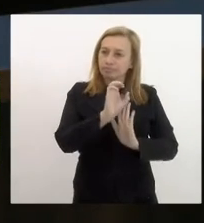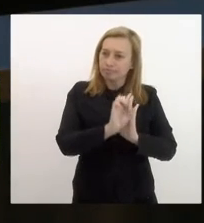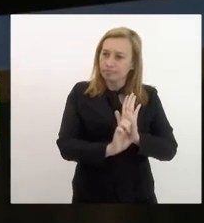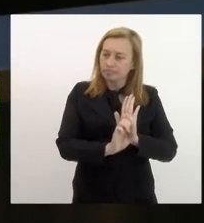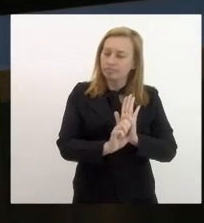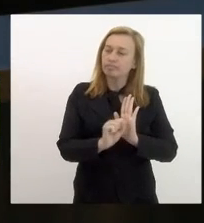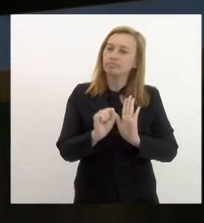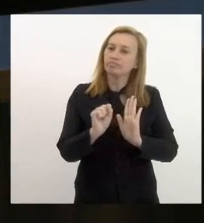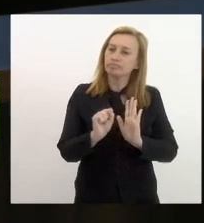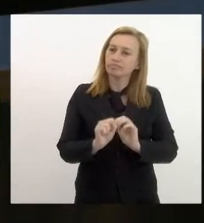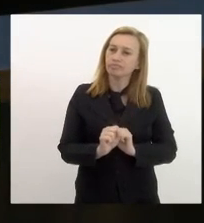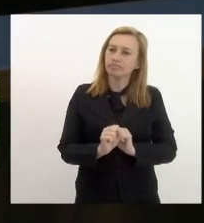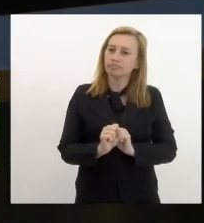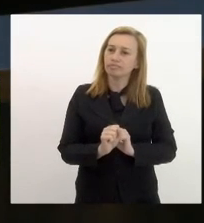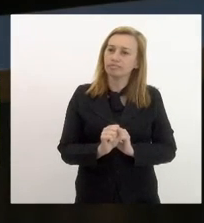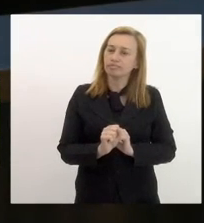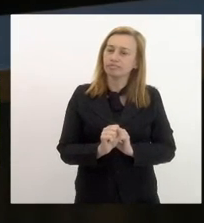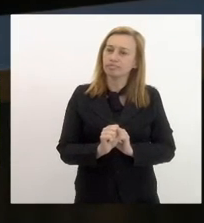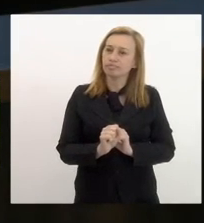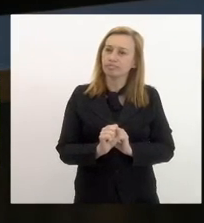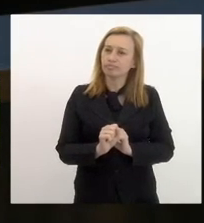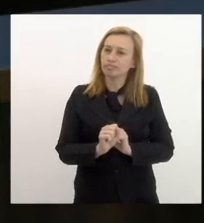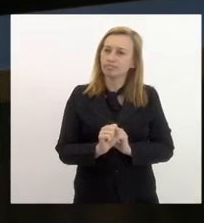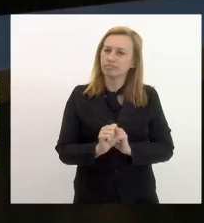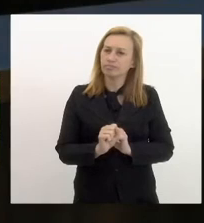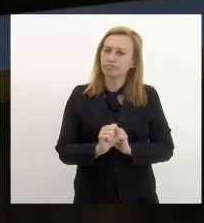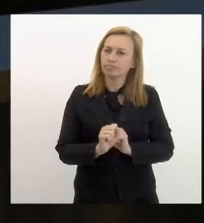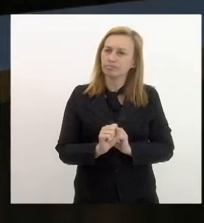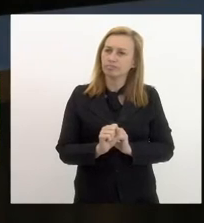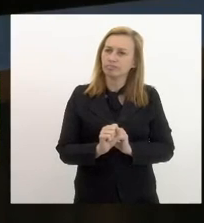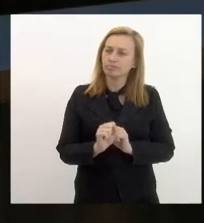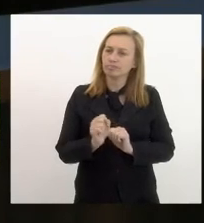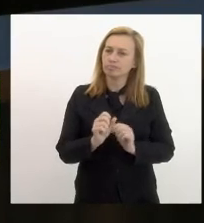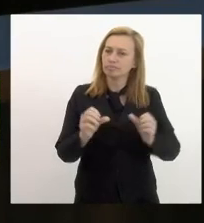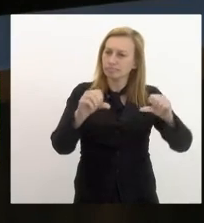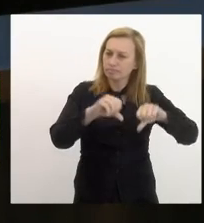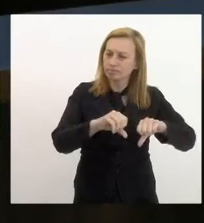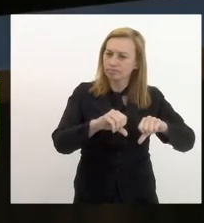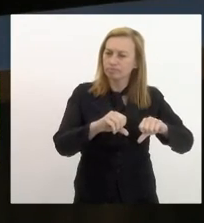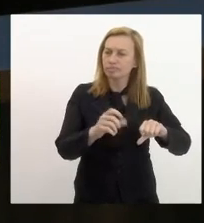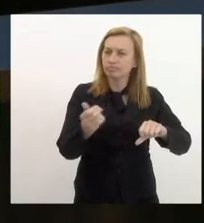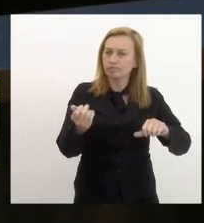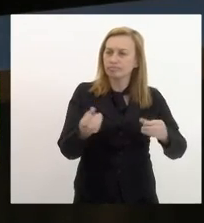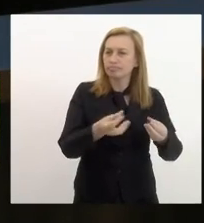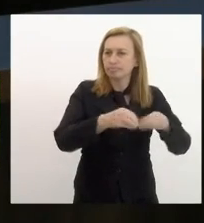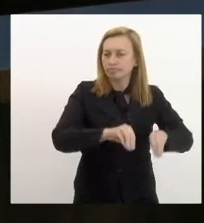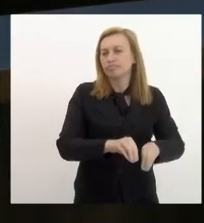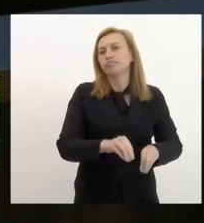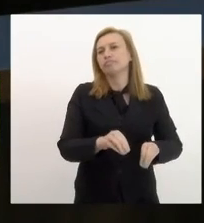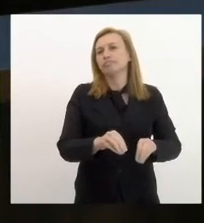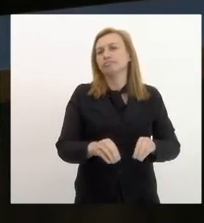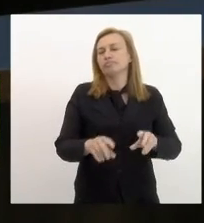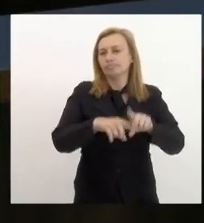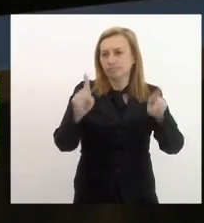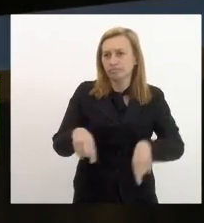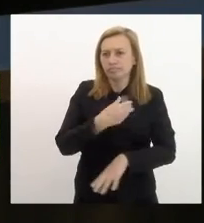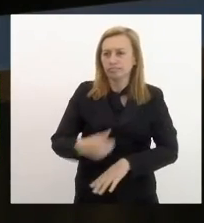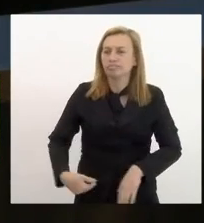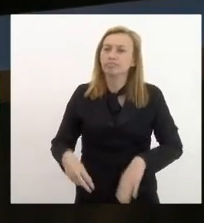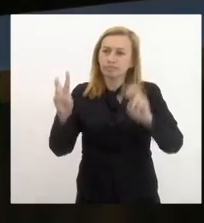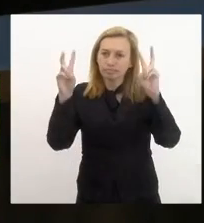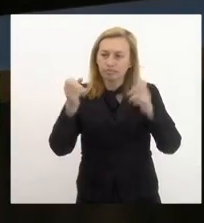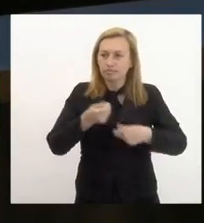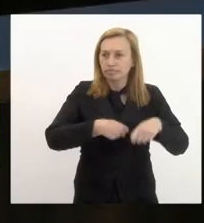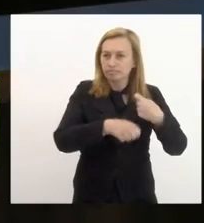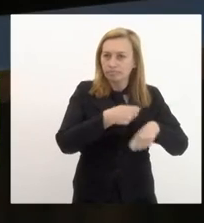que enfim não não se não se penalize o responsabilize o servidor público é pela